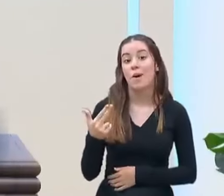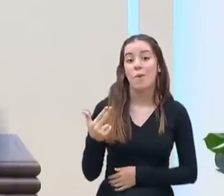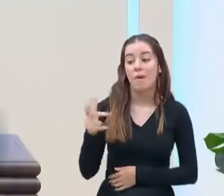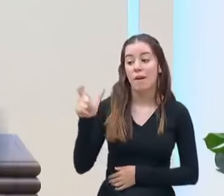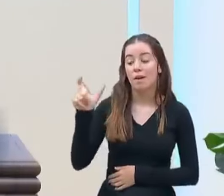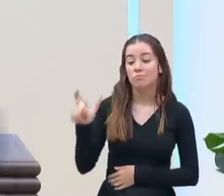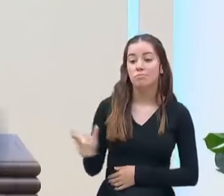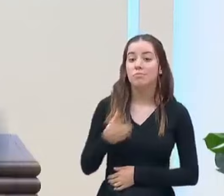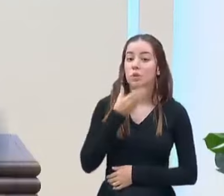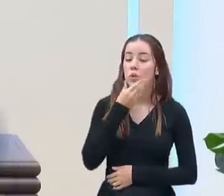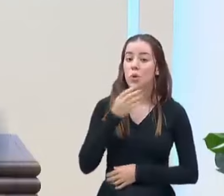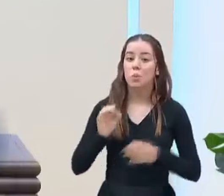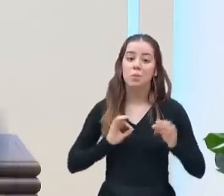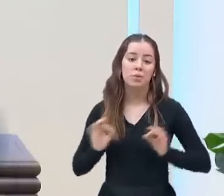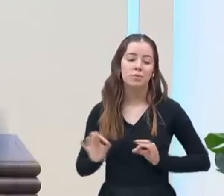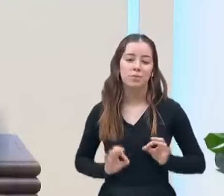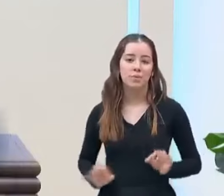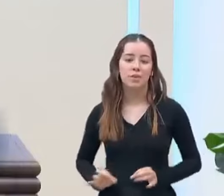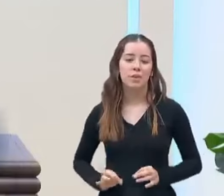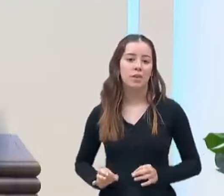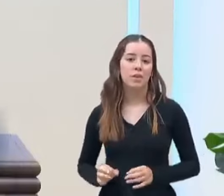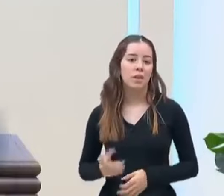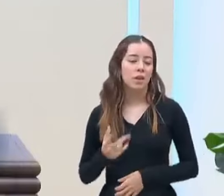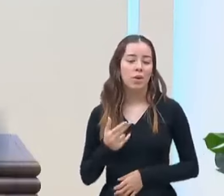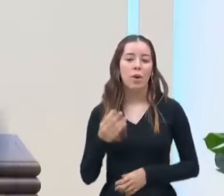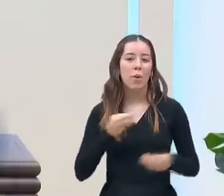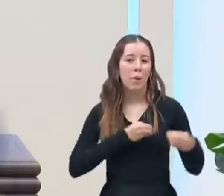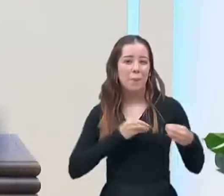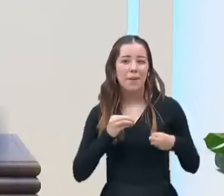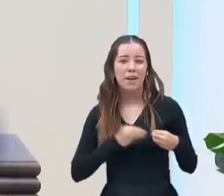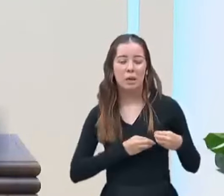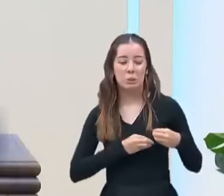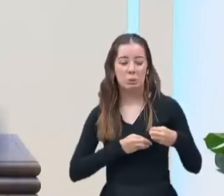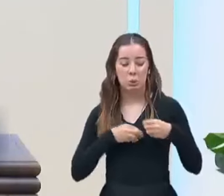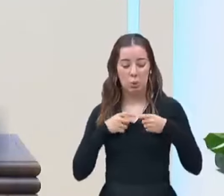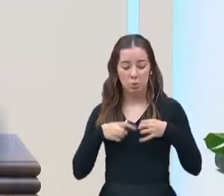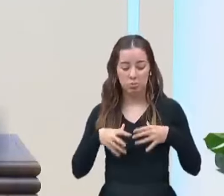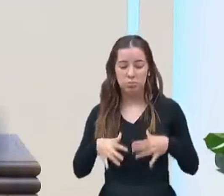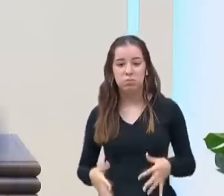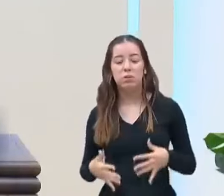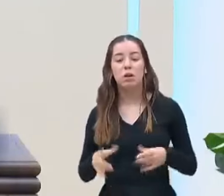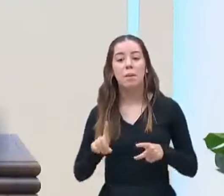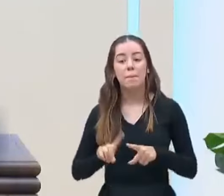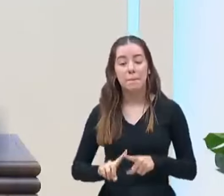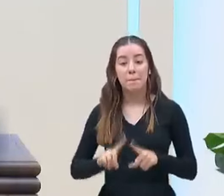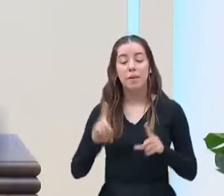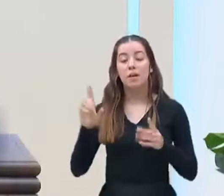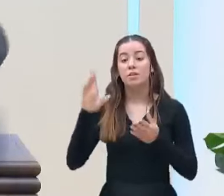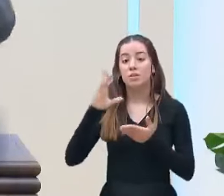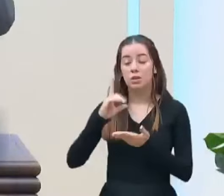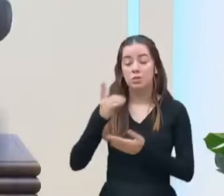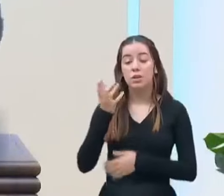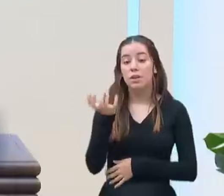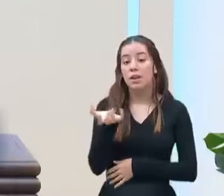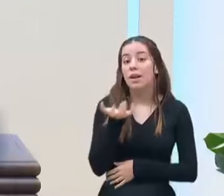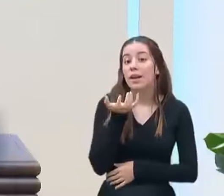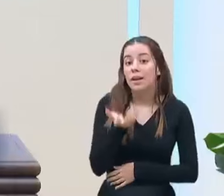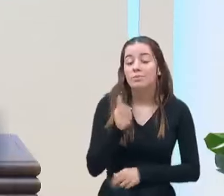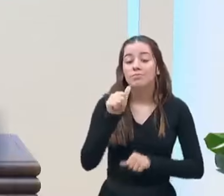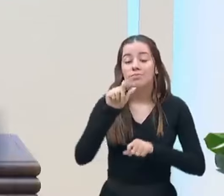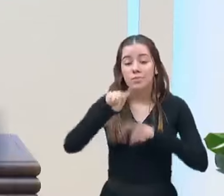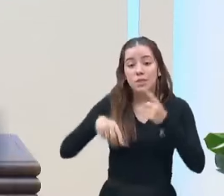é o pecado que te levou para distante de Deus e da tua família. Mas Deus quer te transformar, quer te